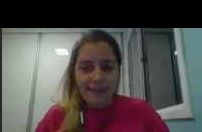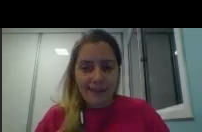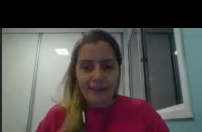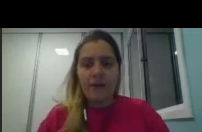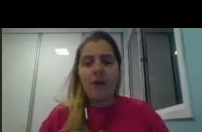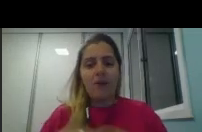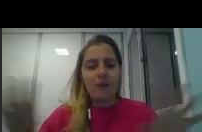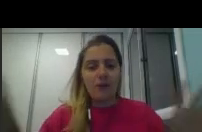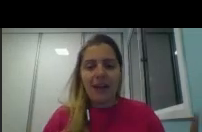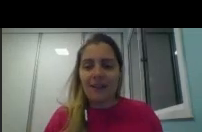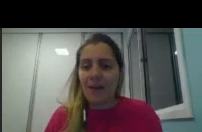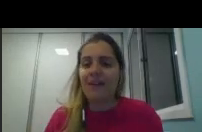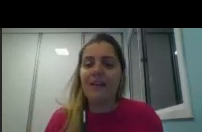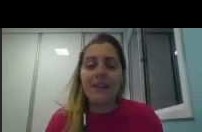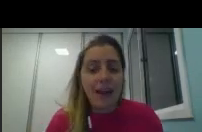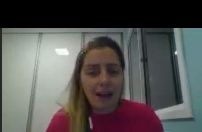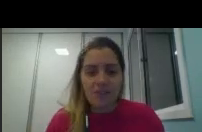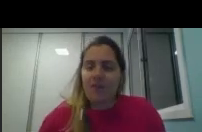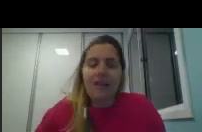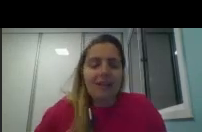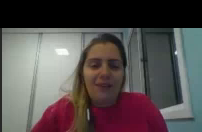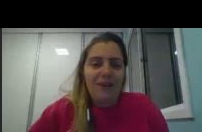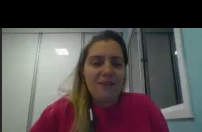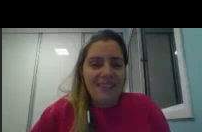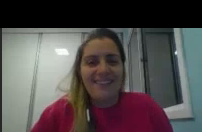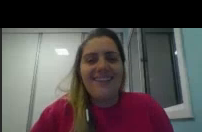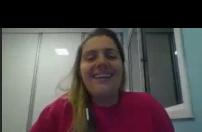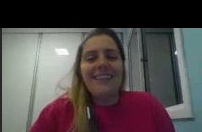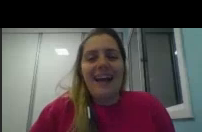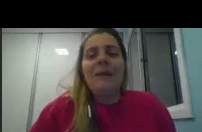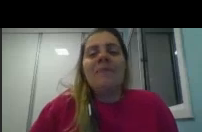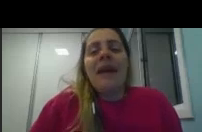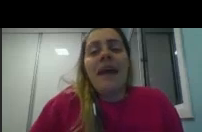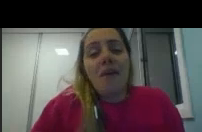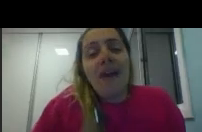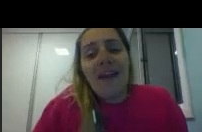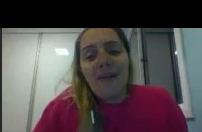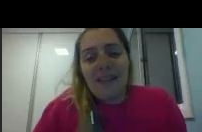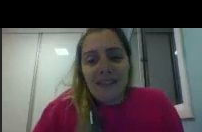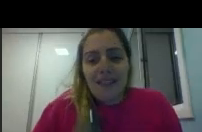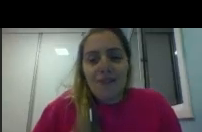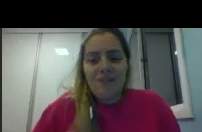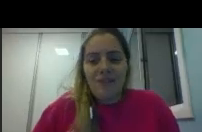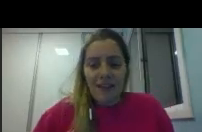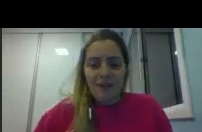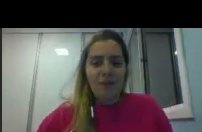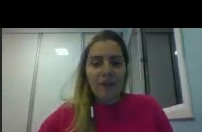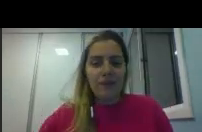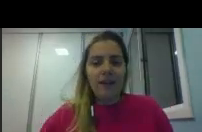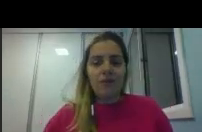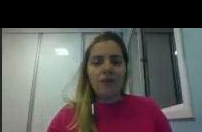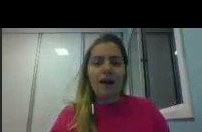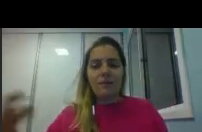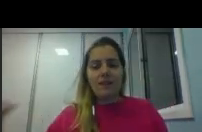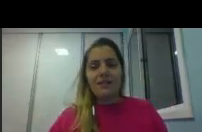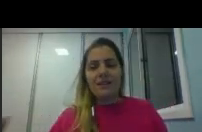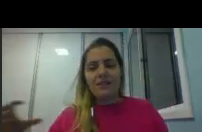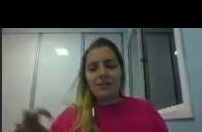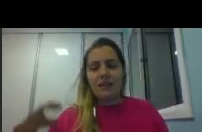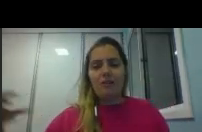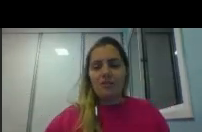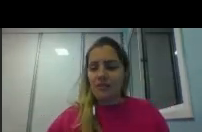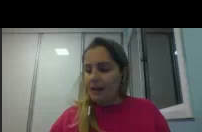vem destra. Olha, foi trocado na maternidade, não tem nada a ver com isso, tá? É um alelo recessivo, só que é envolvido aí no grau